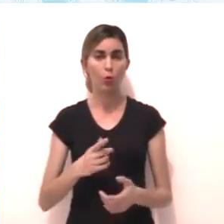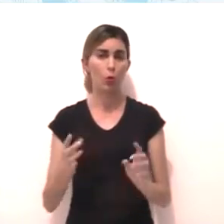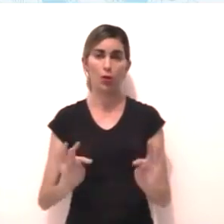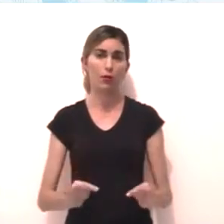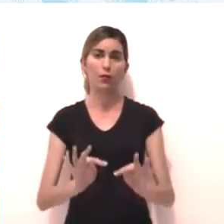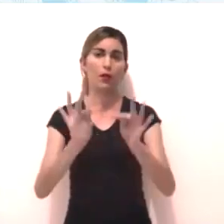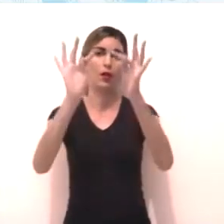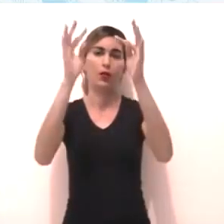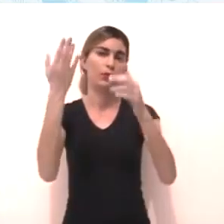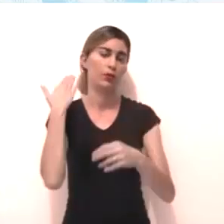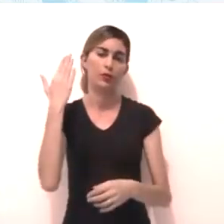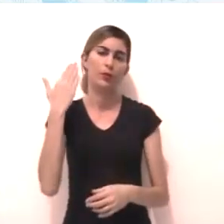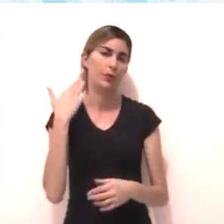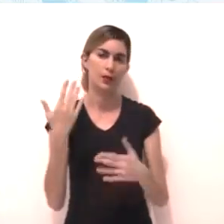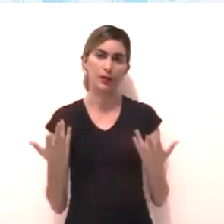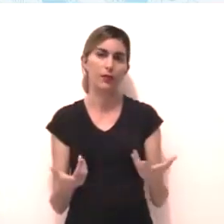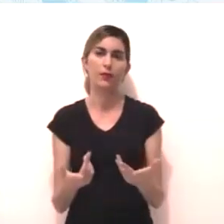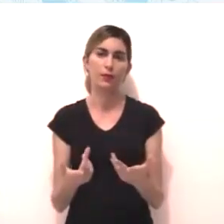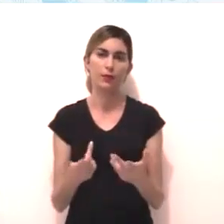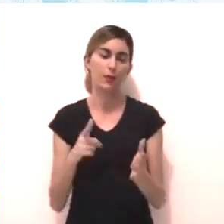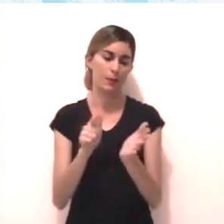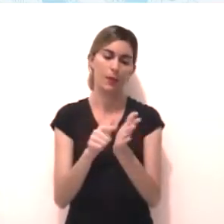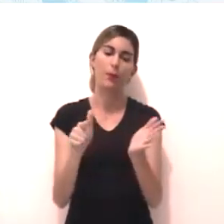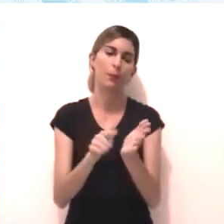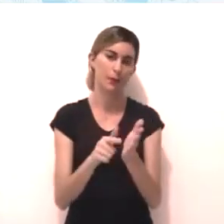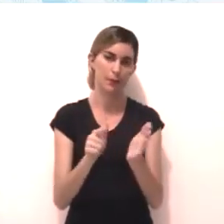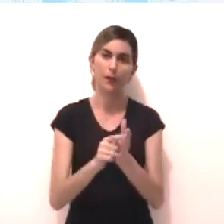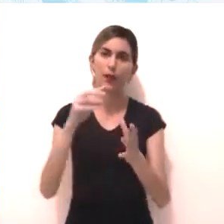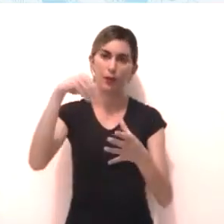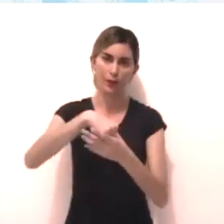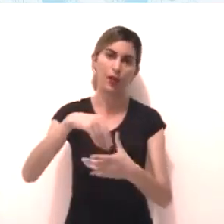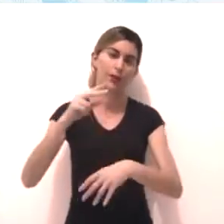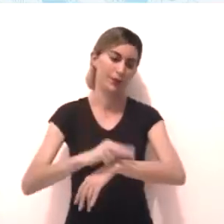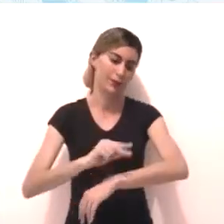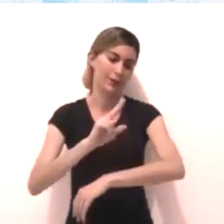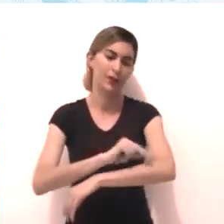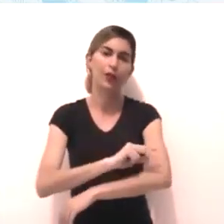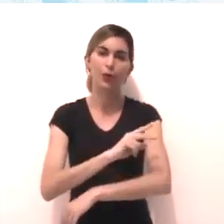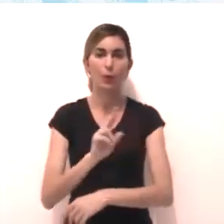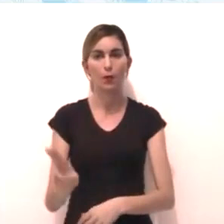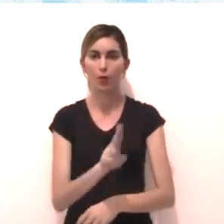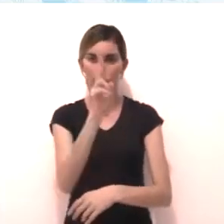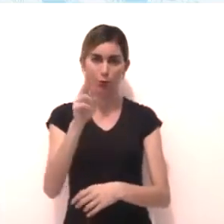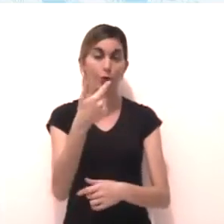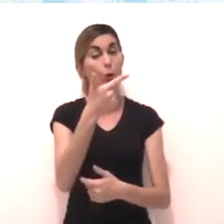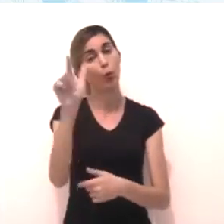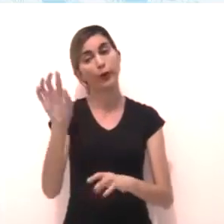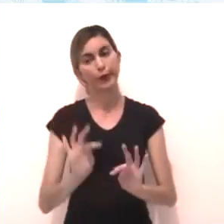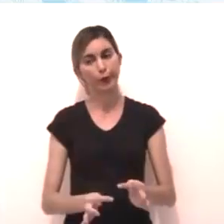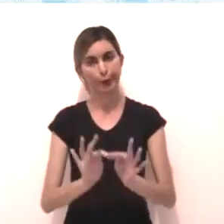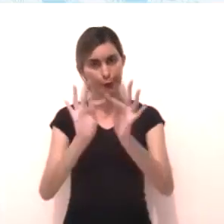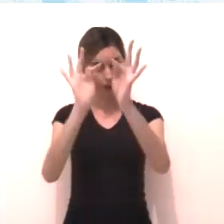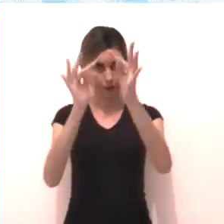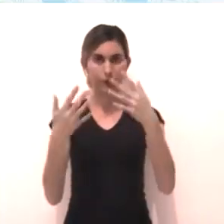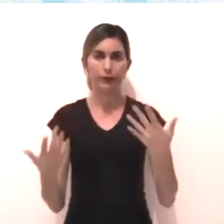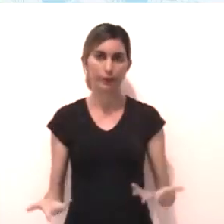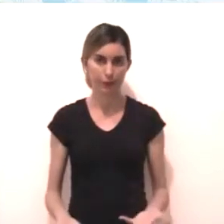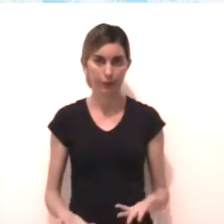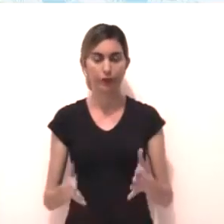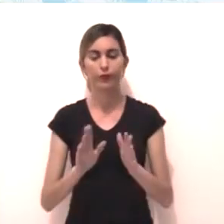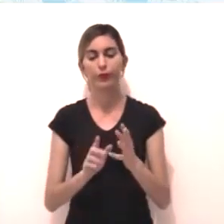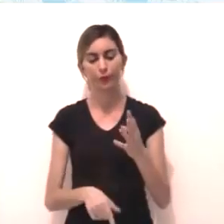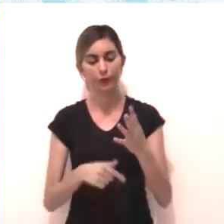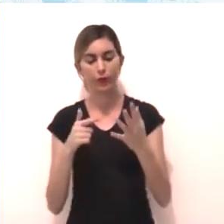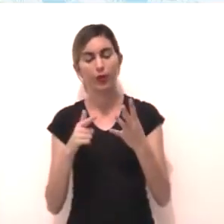com essa tecnologia do passado, né, de colocar o papel dentro da caixa com grilos, mas usando outras tecnologias.